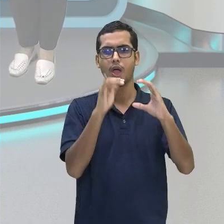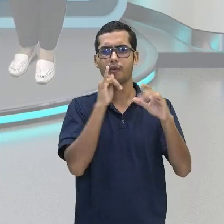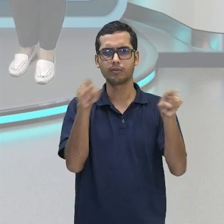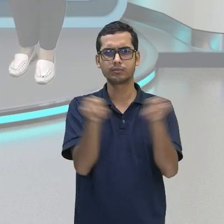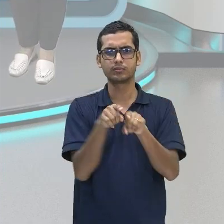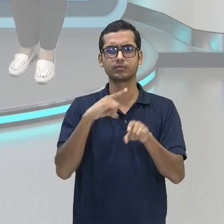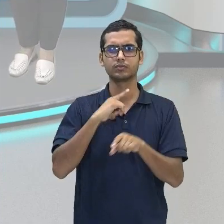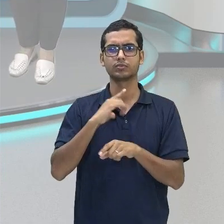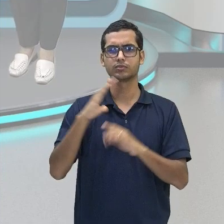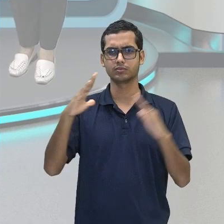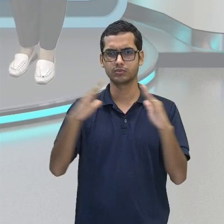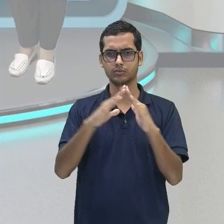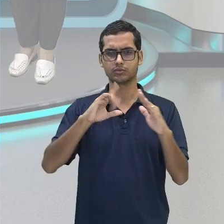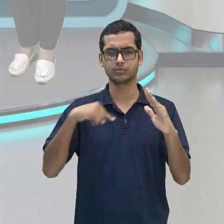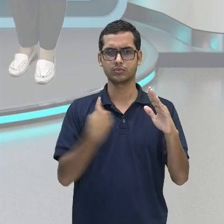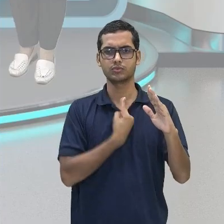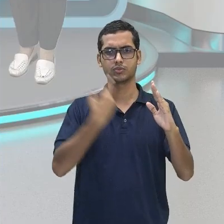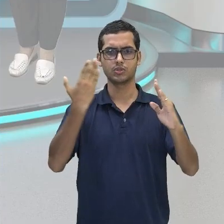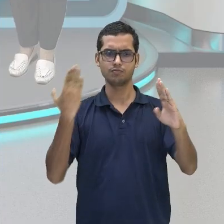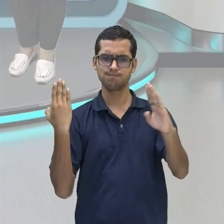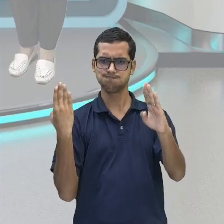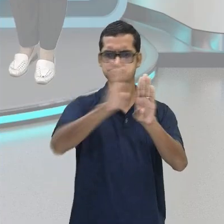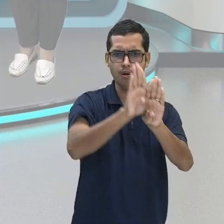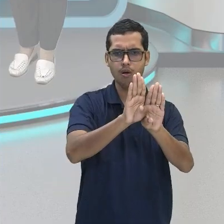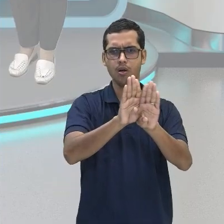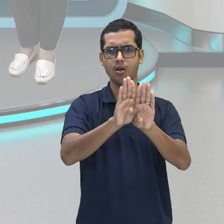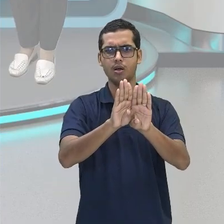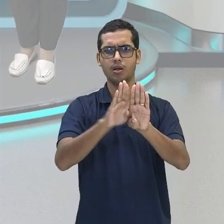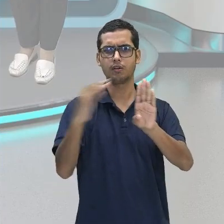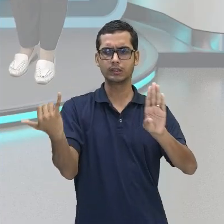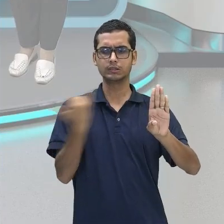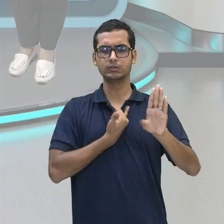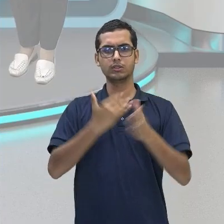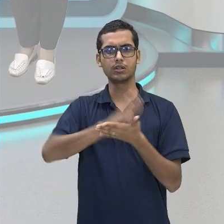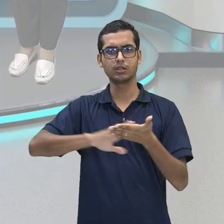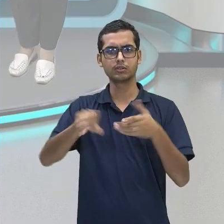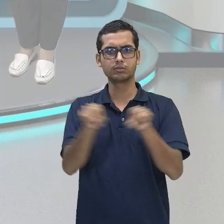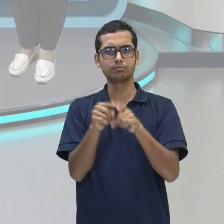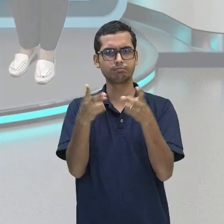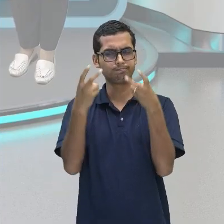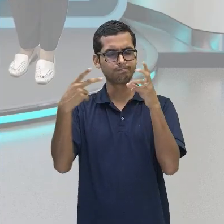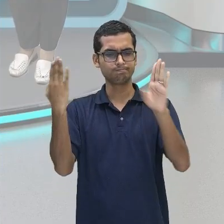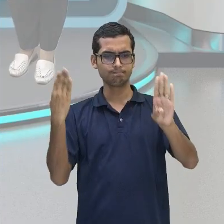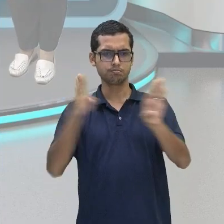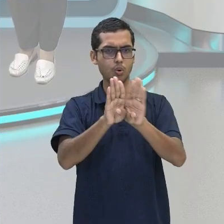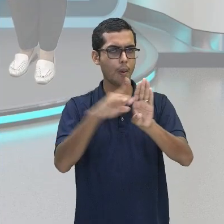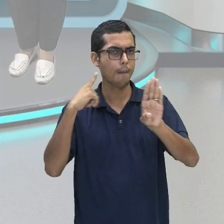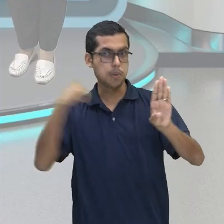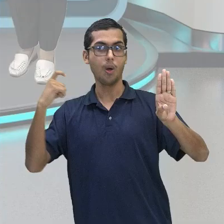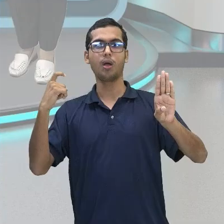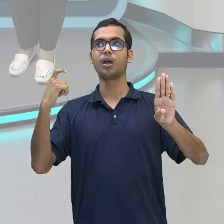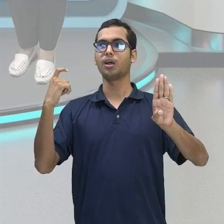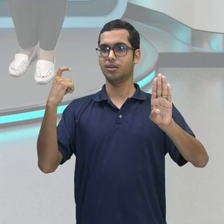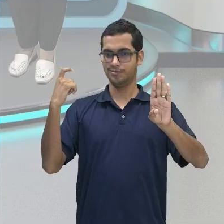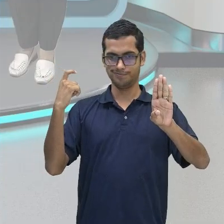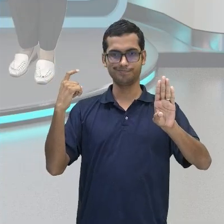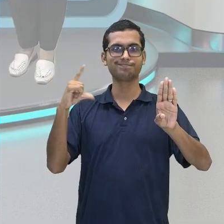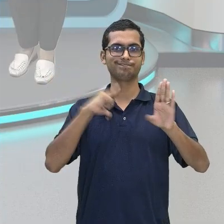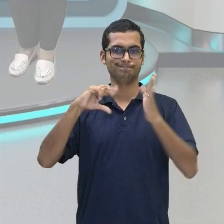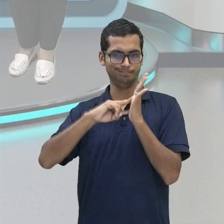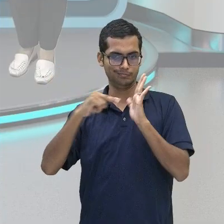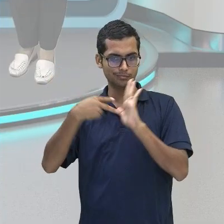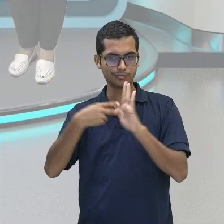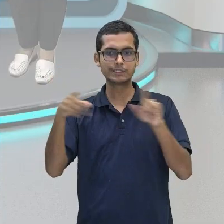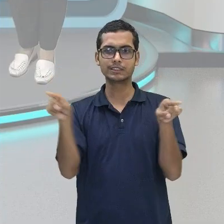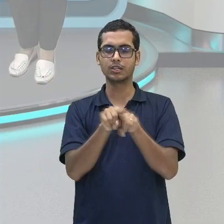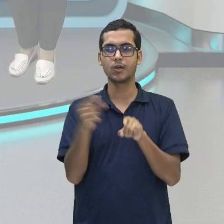da nossa casa, ora, não disse nada com palavra, mas aquele som tem um significado. É um ruído,